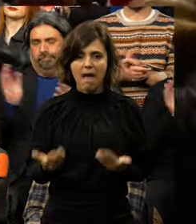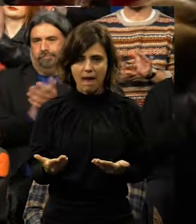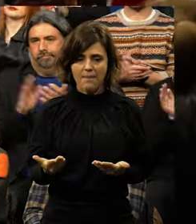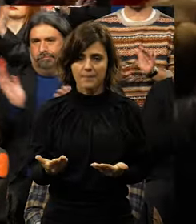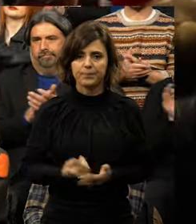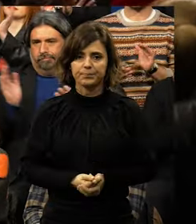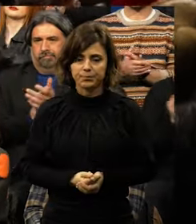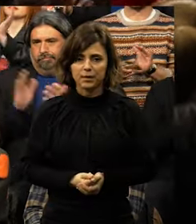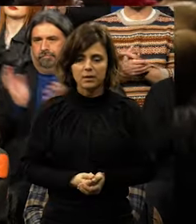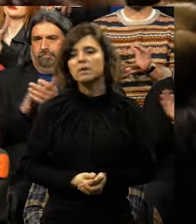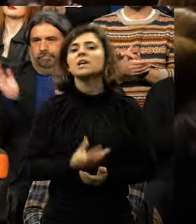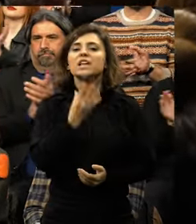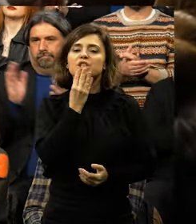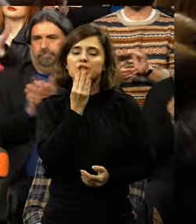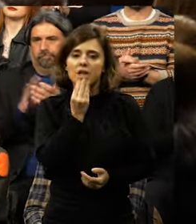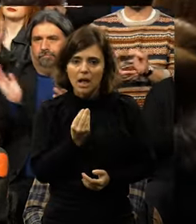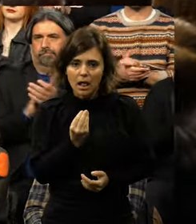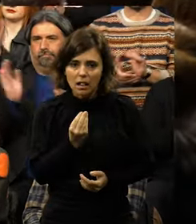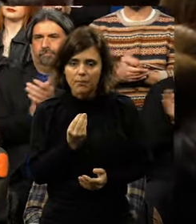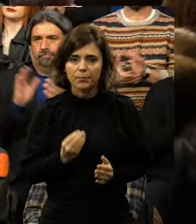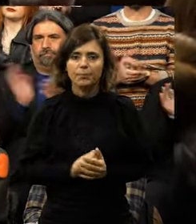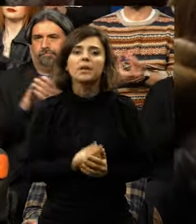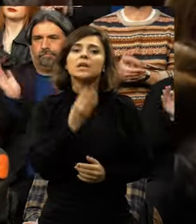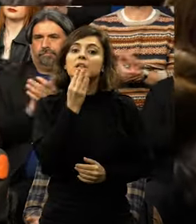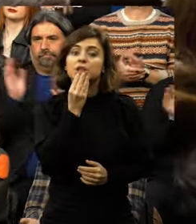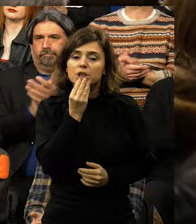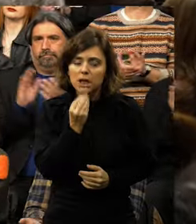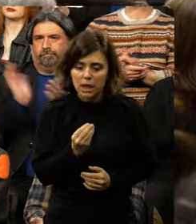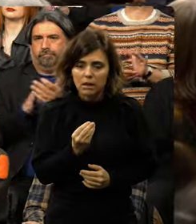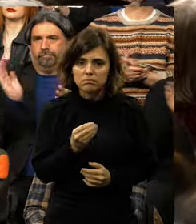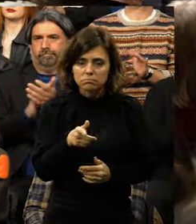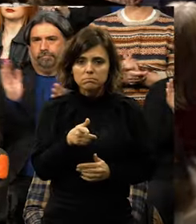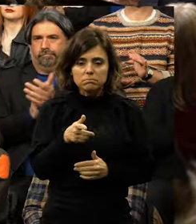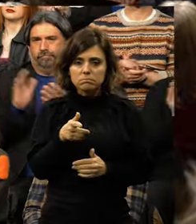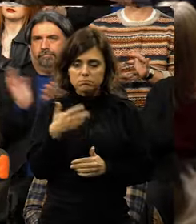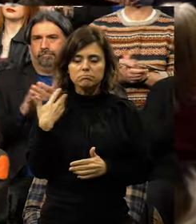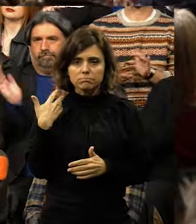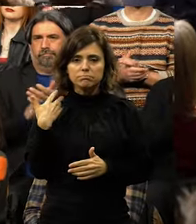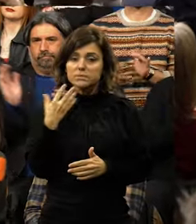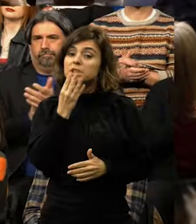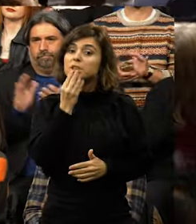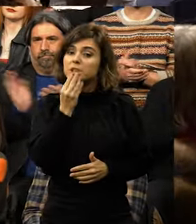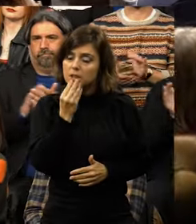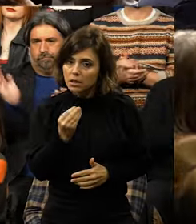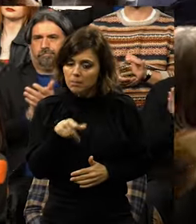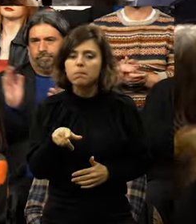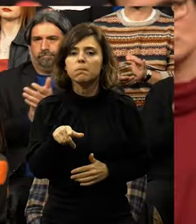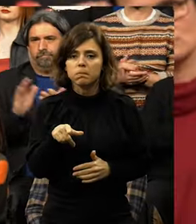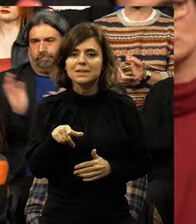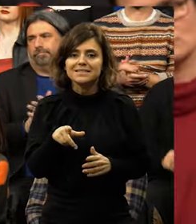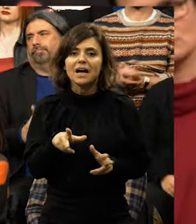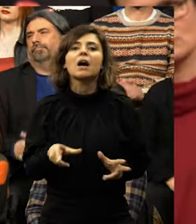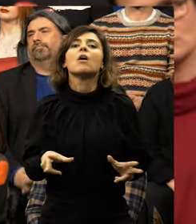étnica Israel está a levar a cabo uma nova